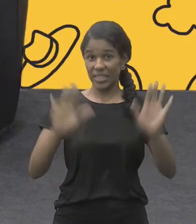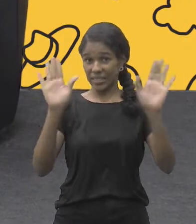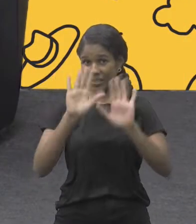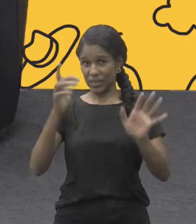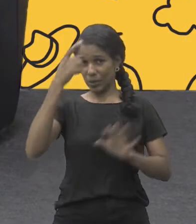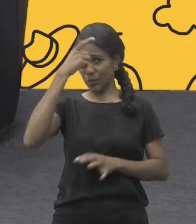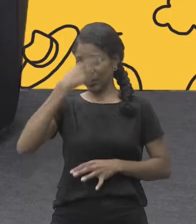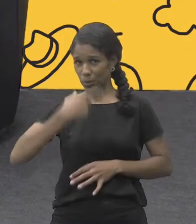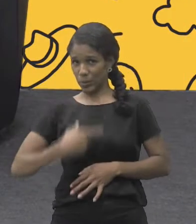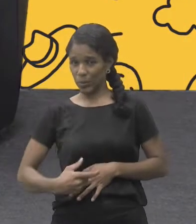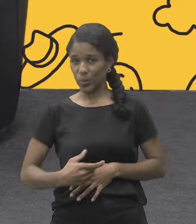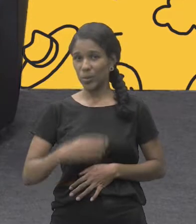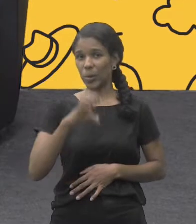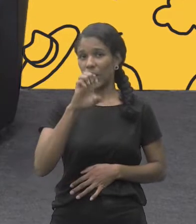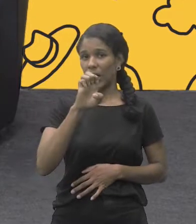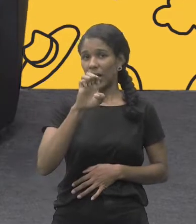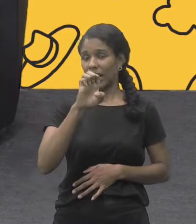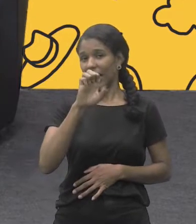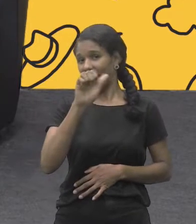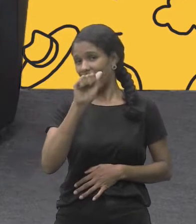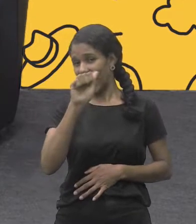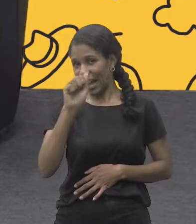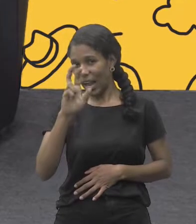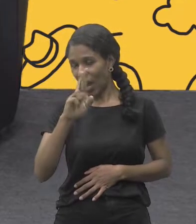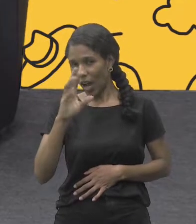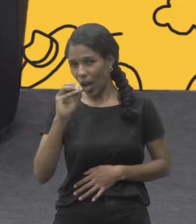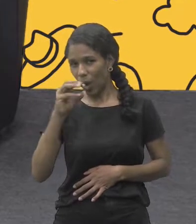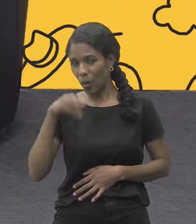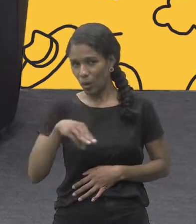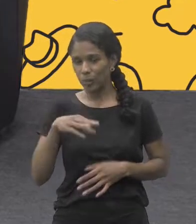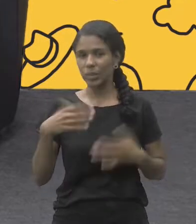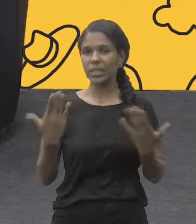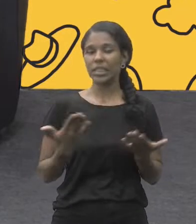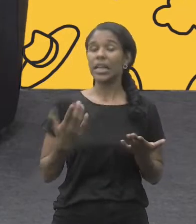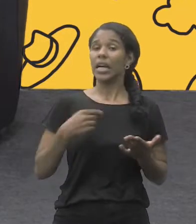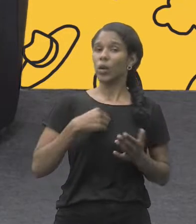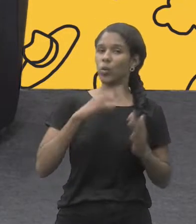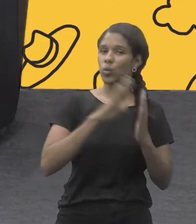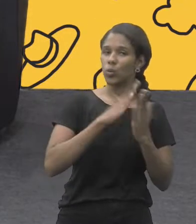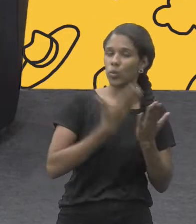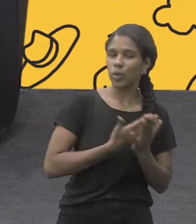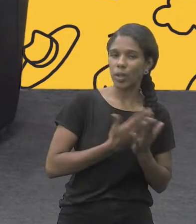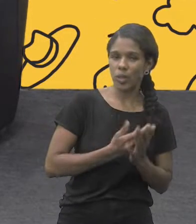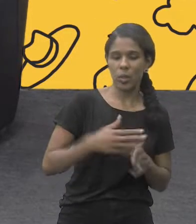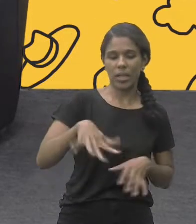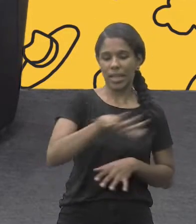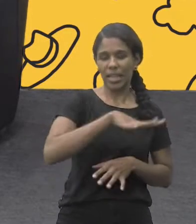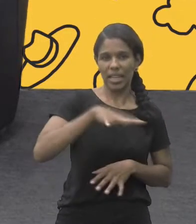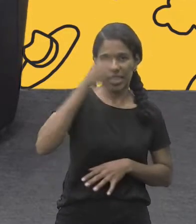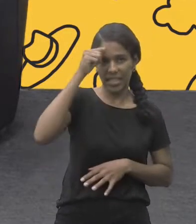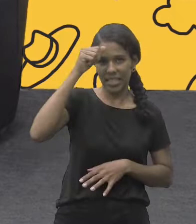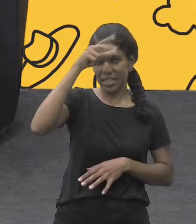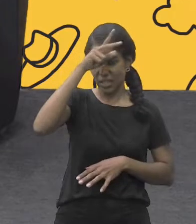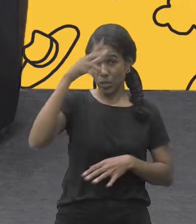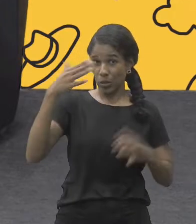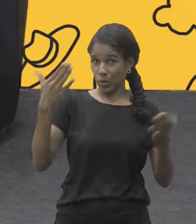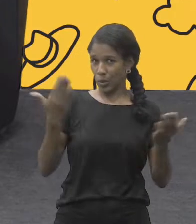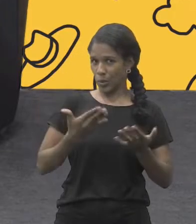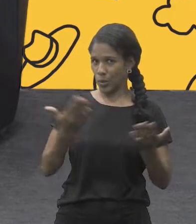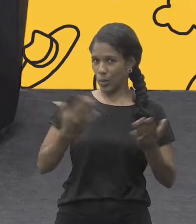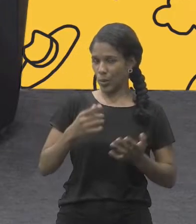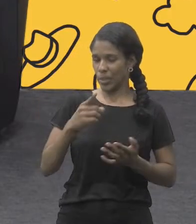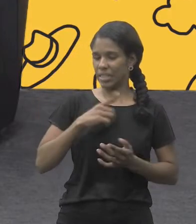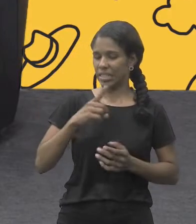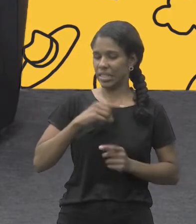Olá, meu nome é Aaron Nicos da Silva, estudo na Escola de Santos Dumont e tenho 11 anos de idade. E hoje nós vamos entrevistar o